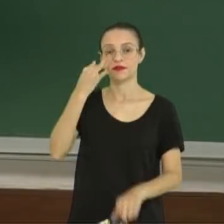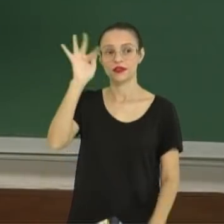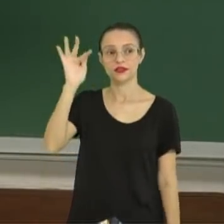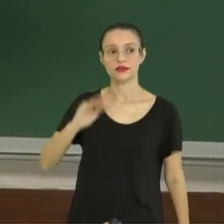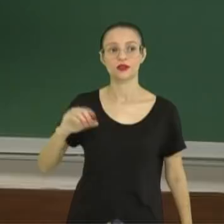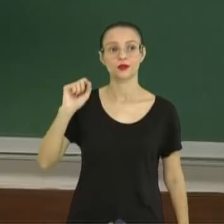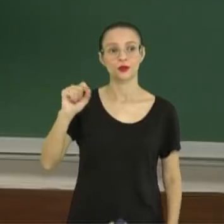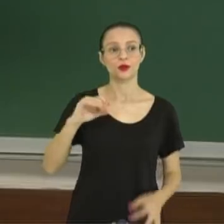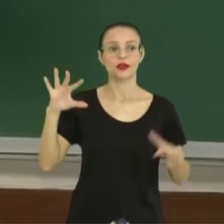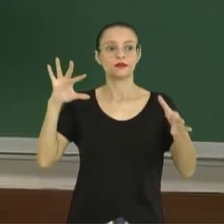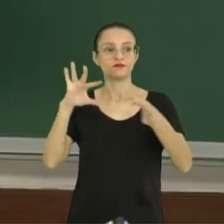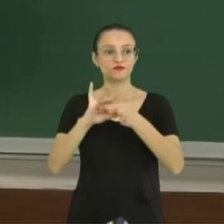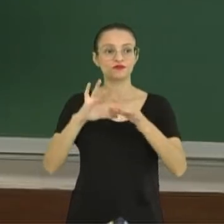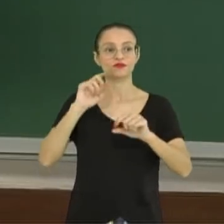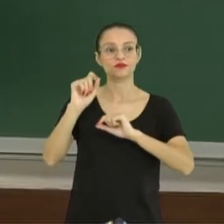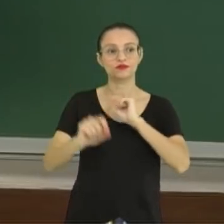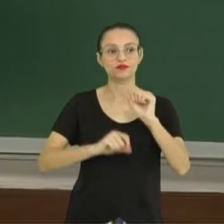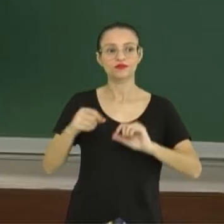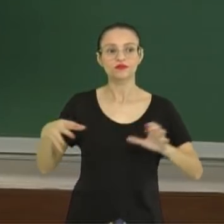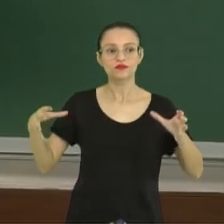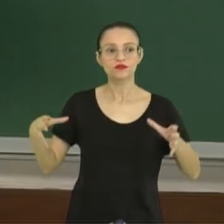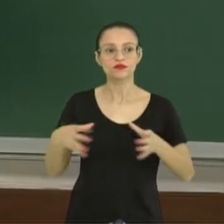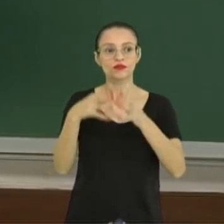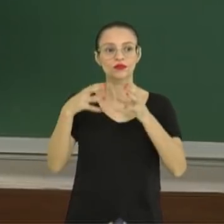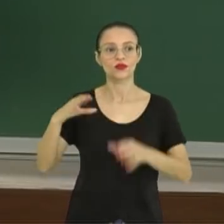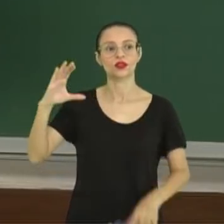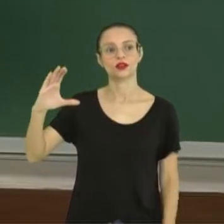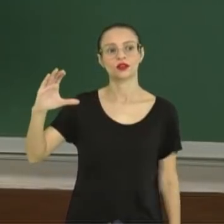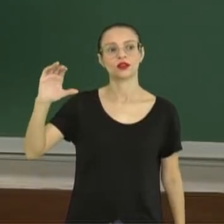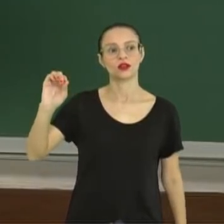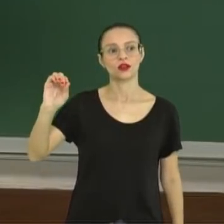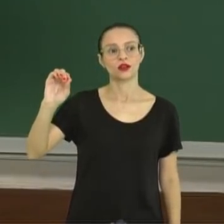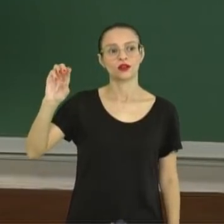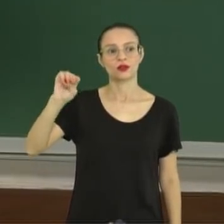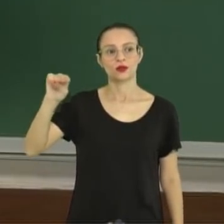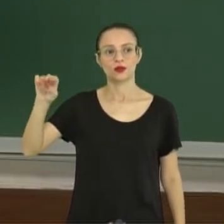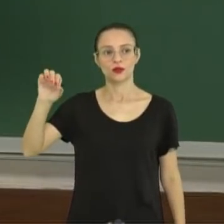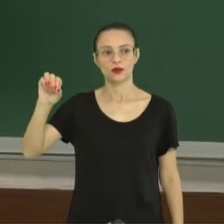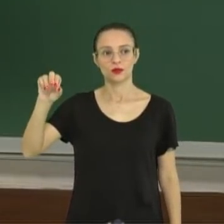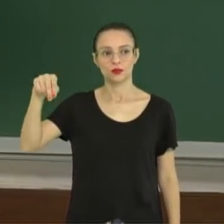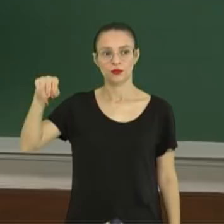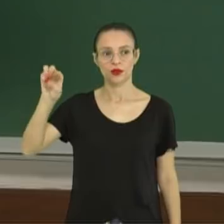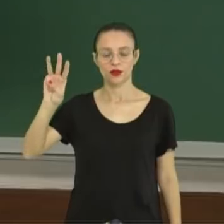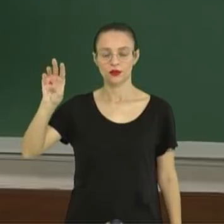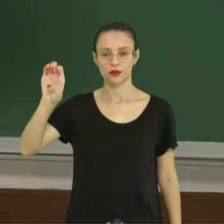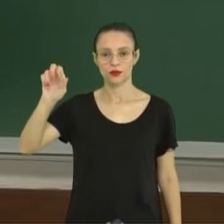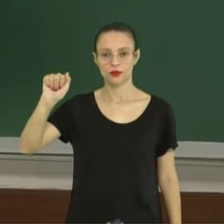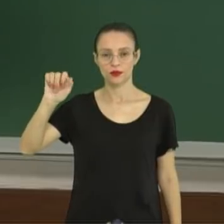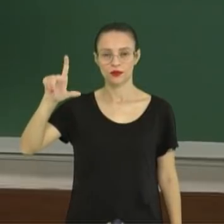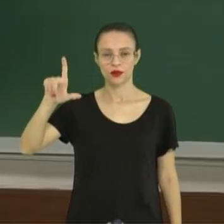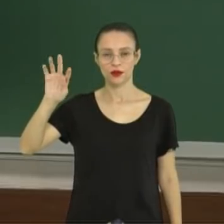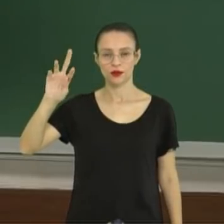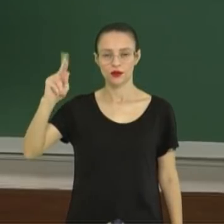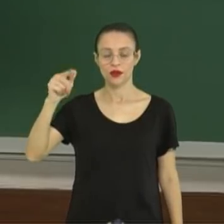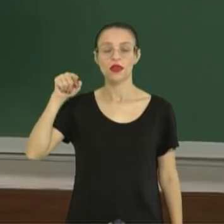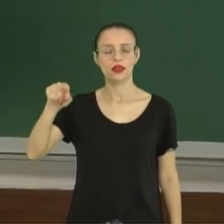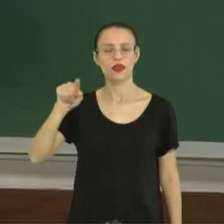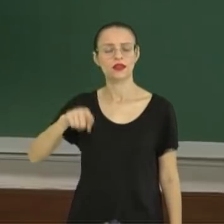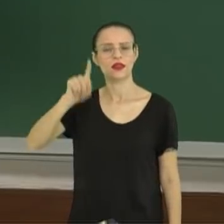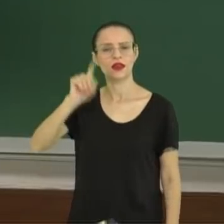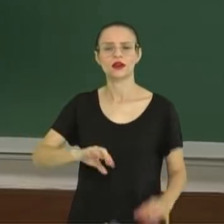é uma comunidade das nações que tem como referência